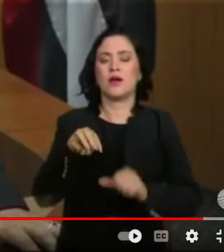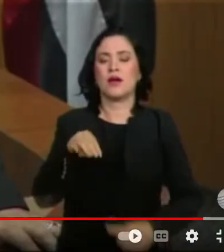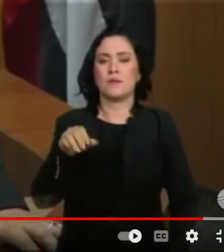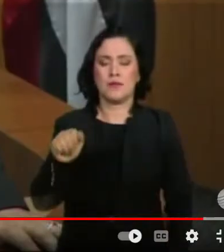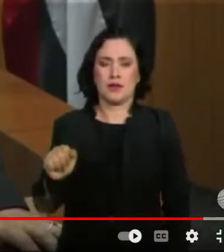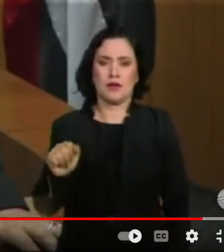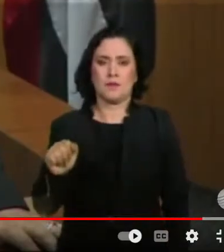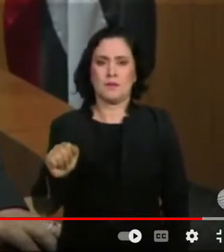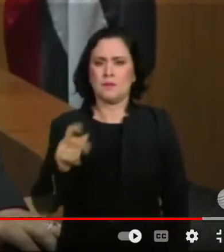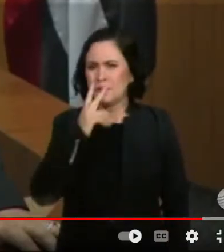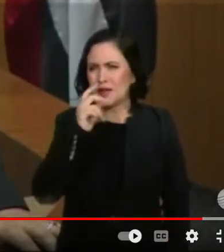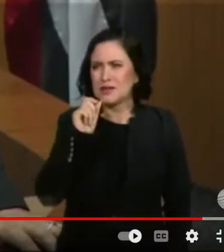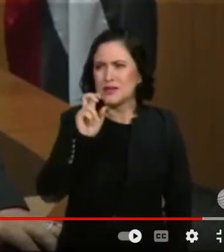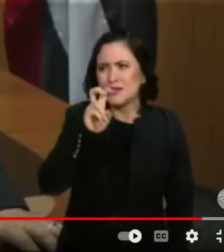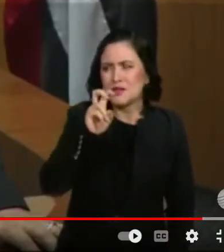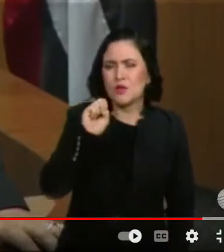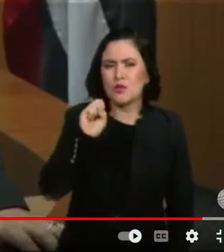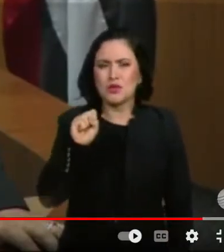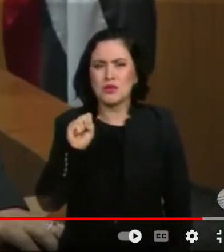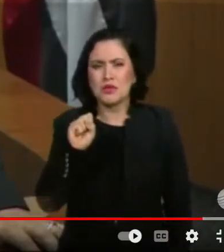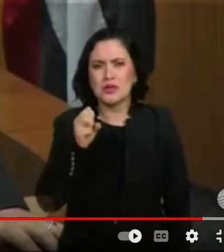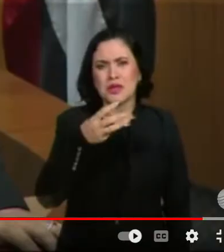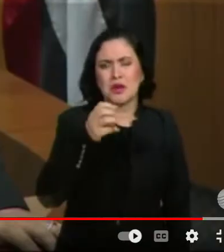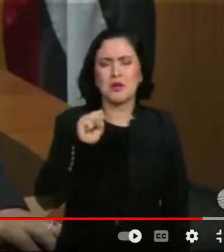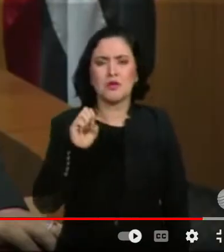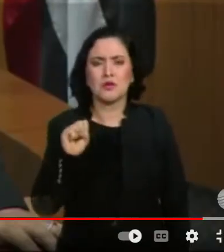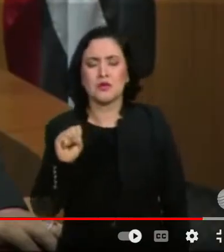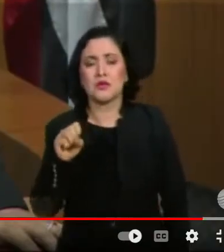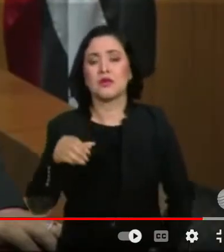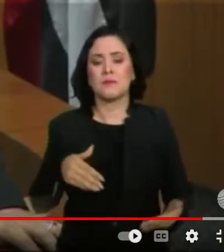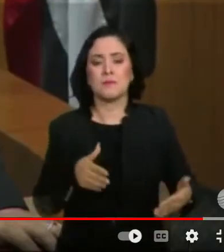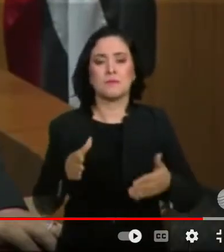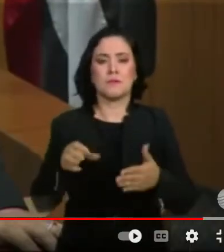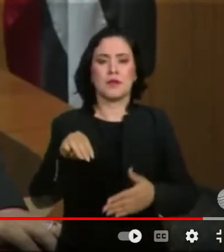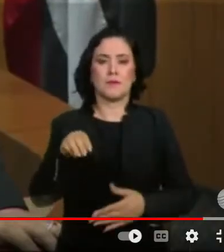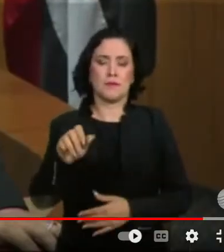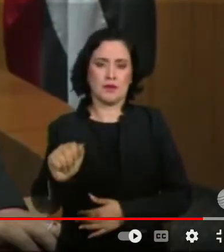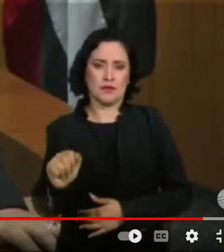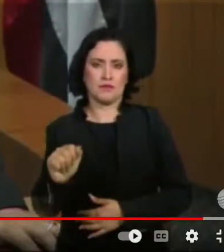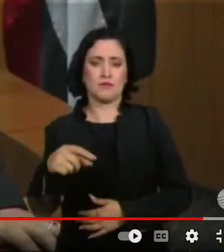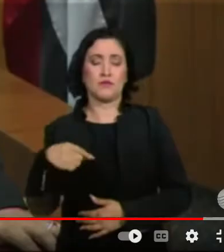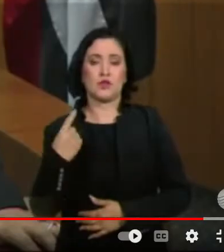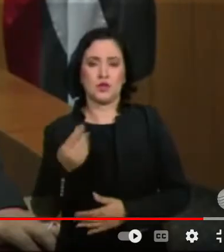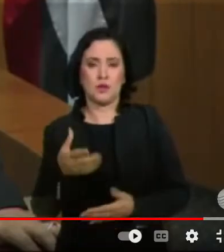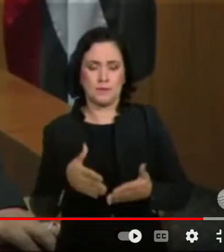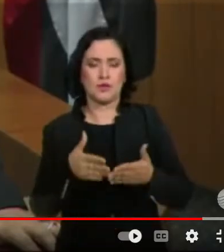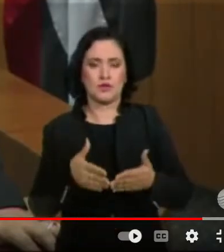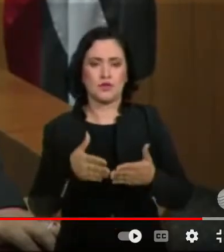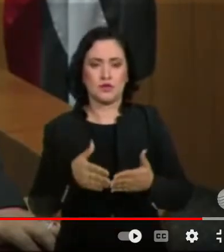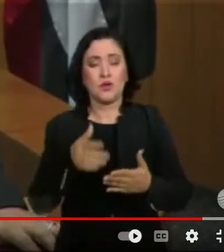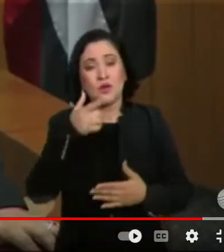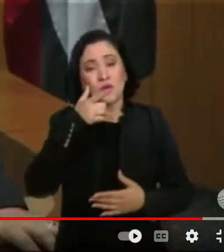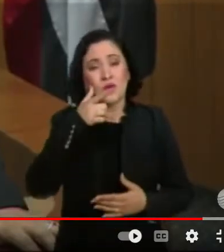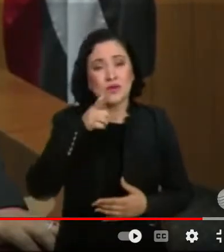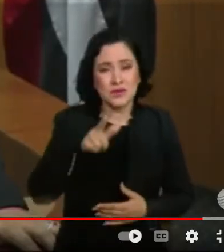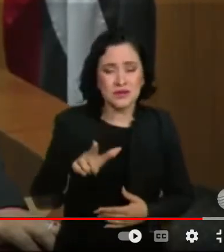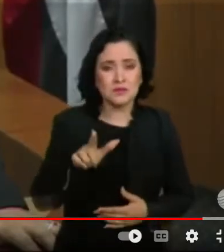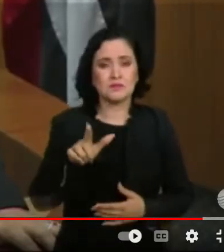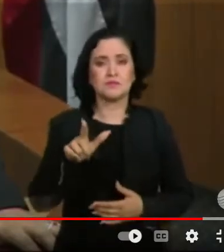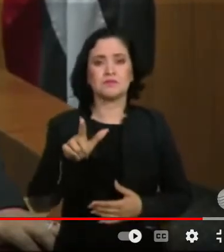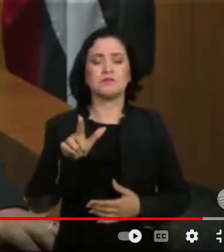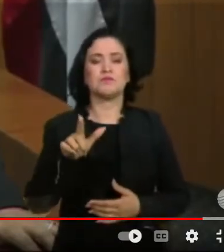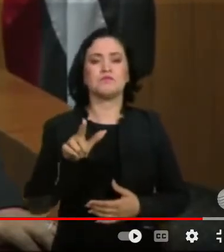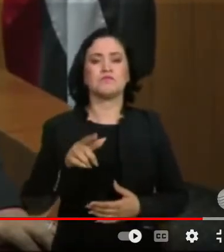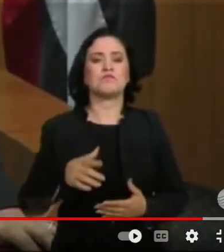588, é 388. A MA, por determinação do governador, a solicitação nossa, conseguimos colocar uma MA que liga